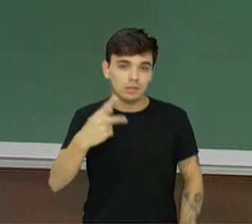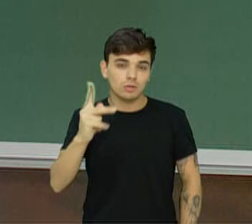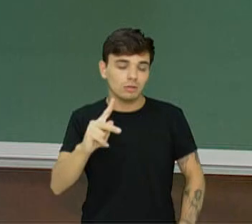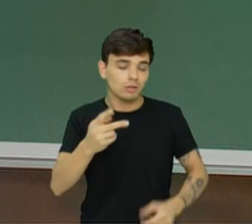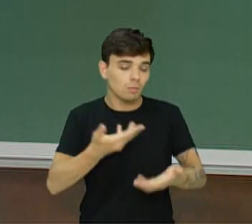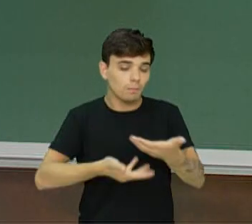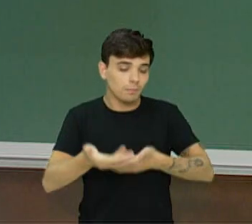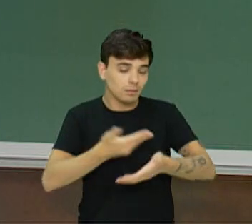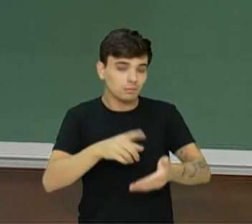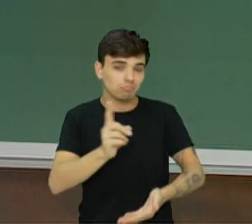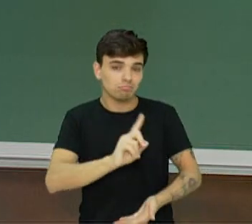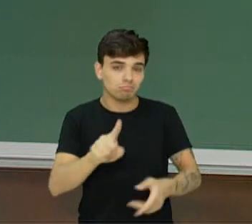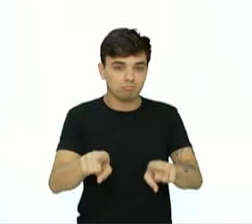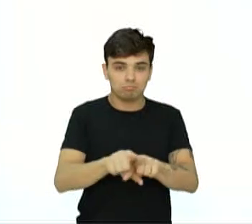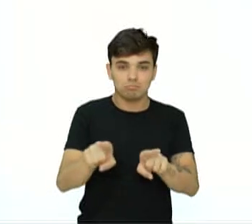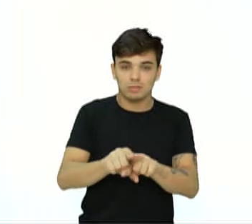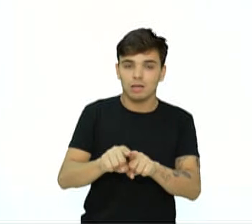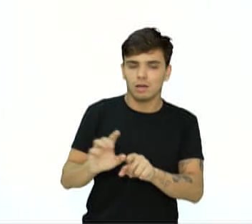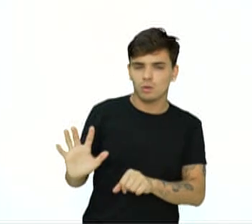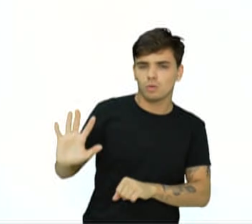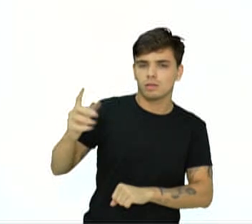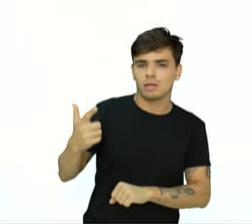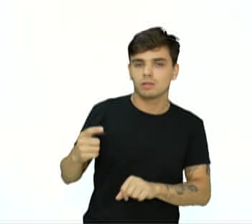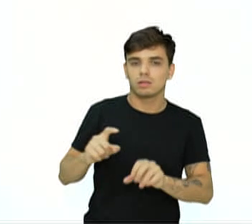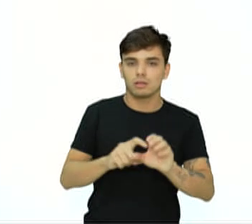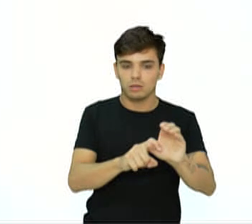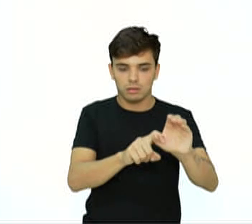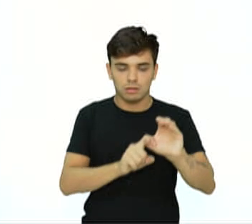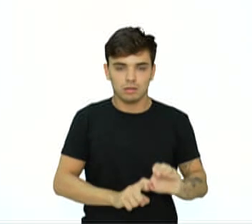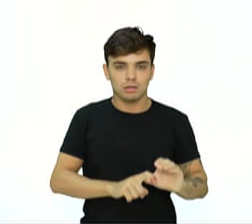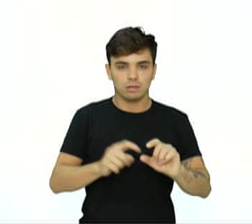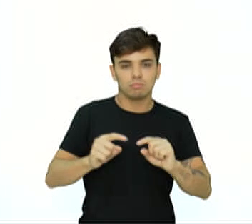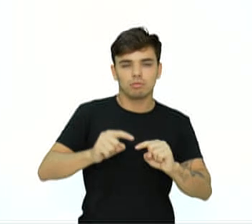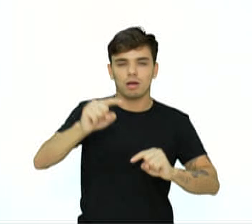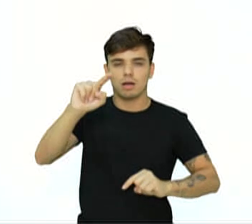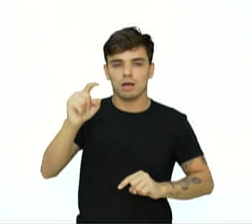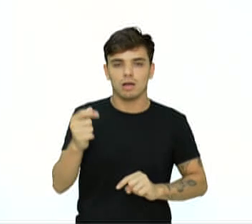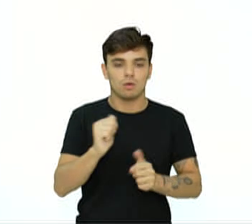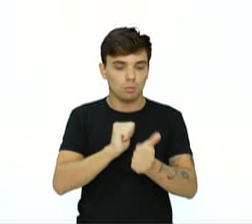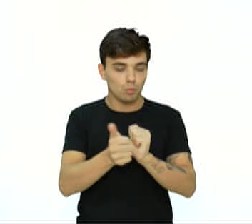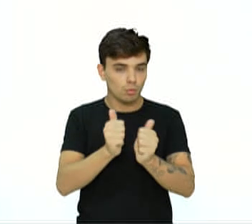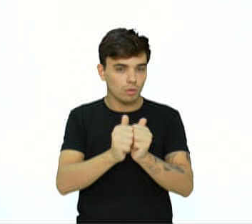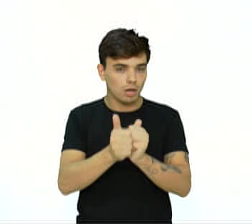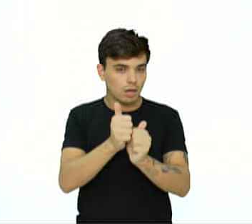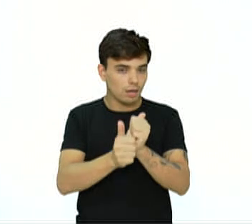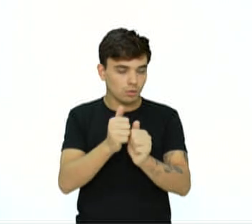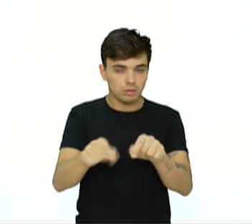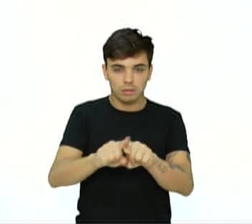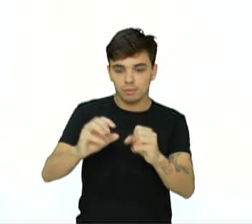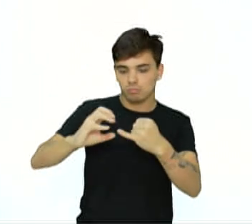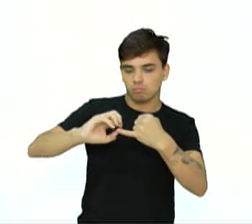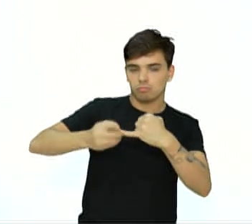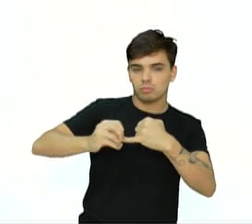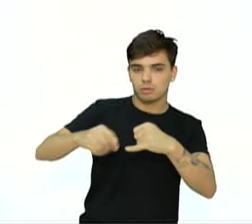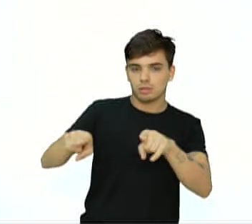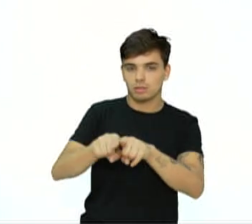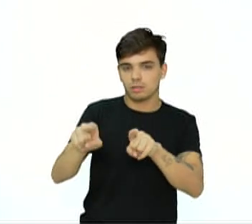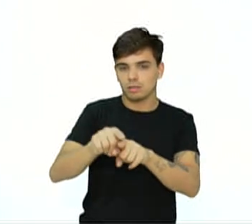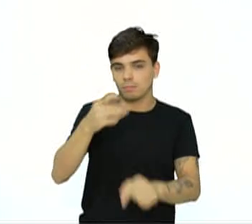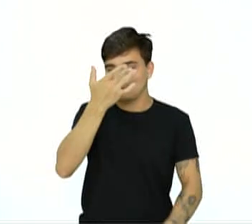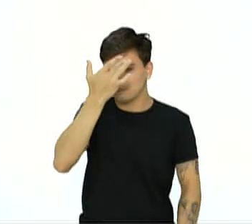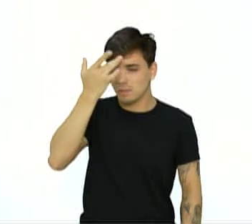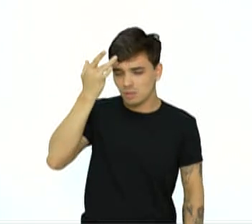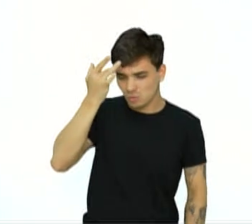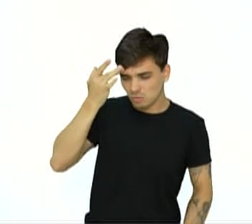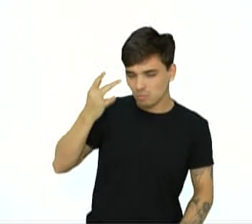não participação política é que depende a alta do arroz, a alta do feijão, o menor abandonado.